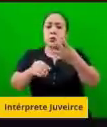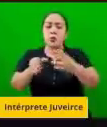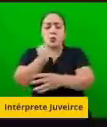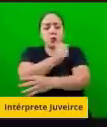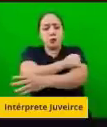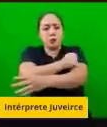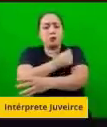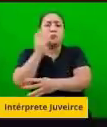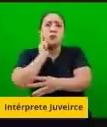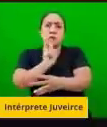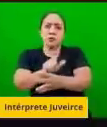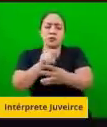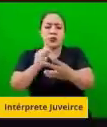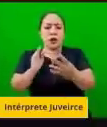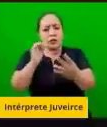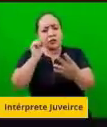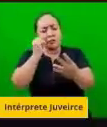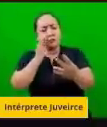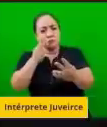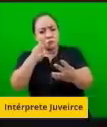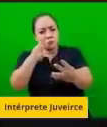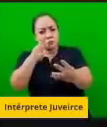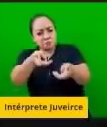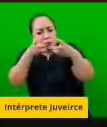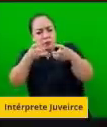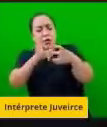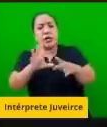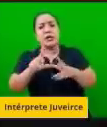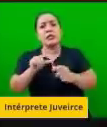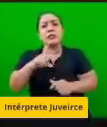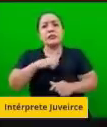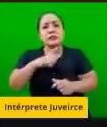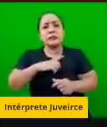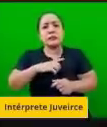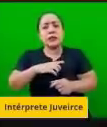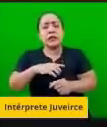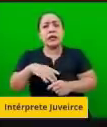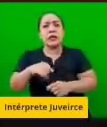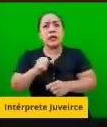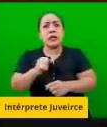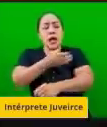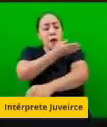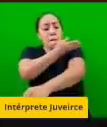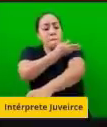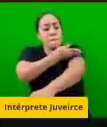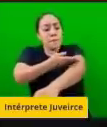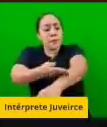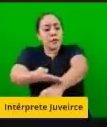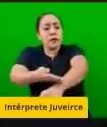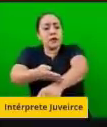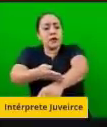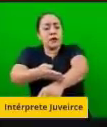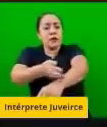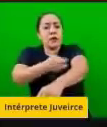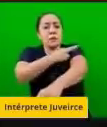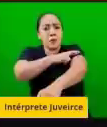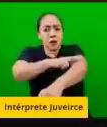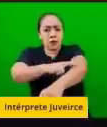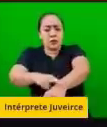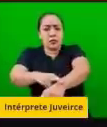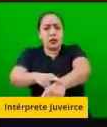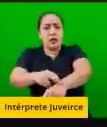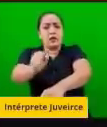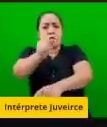obra elementos da ideia de branqueamento racial da sociedade brasileira. Então,